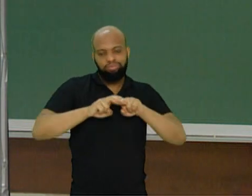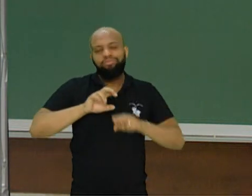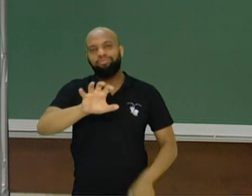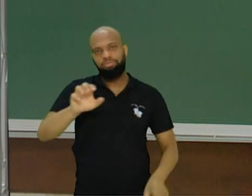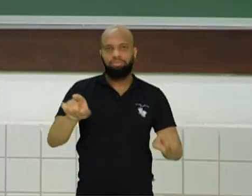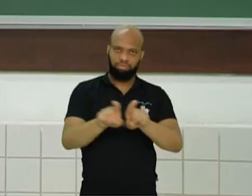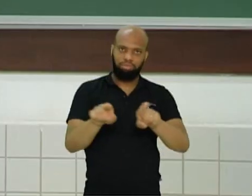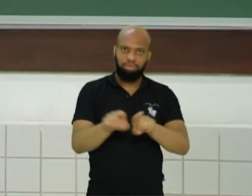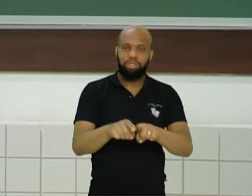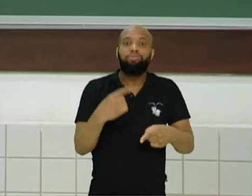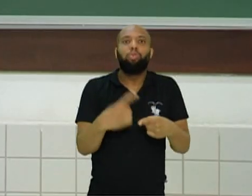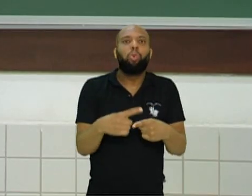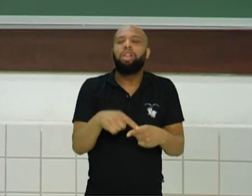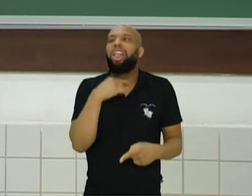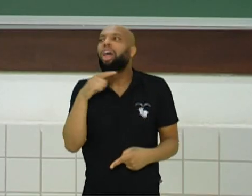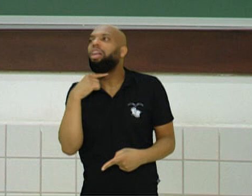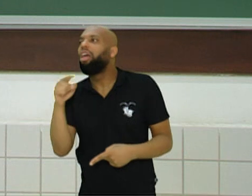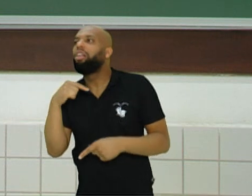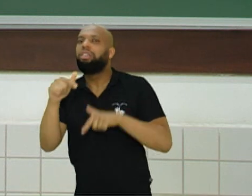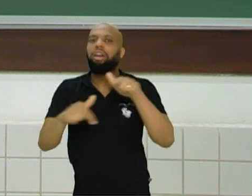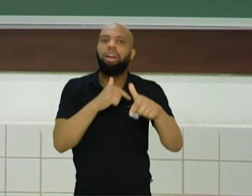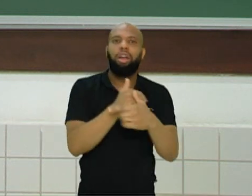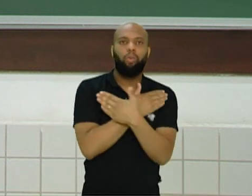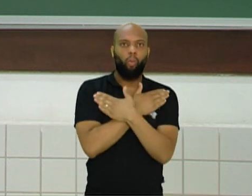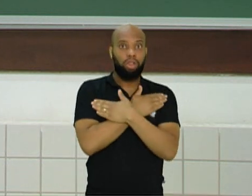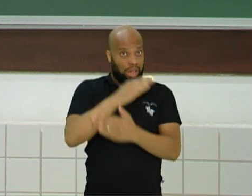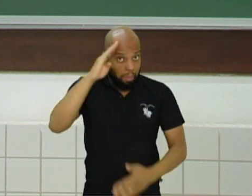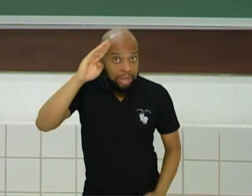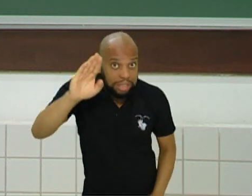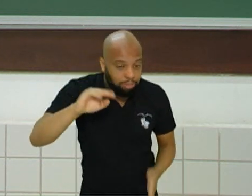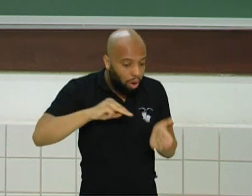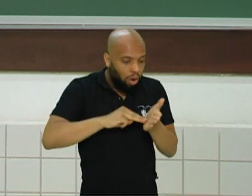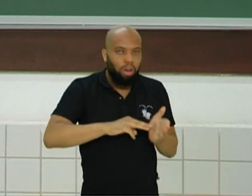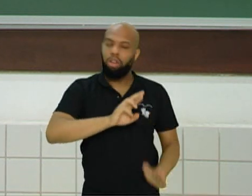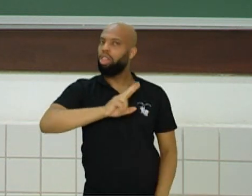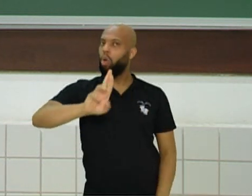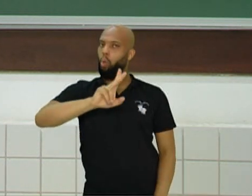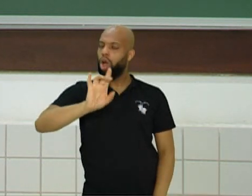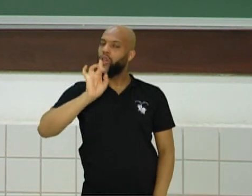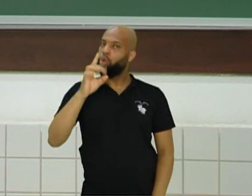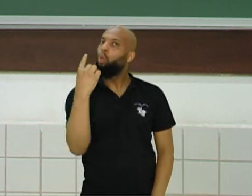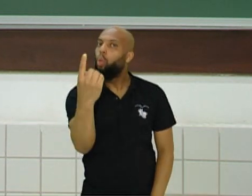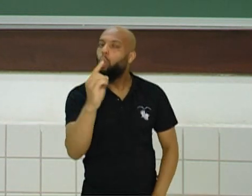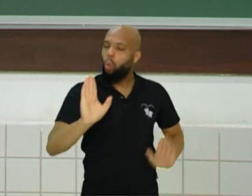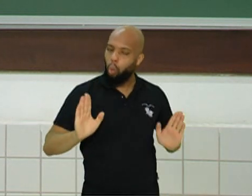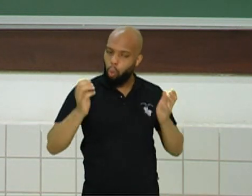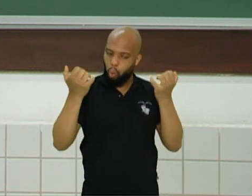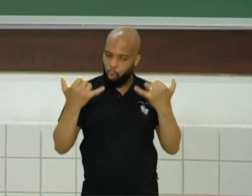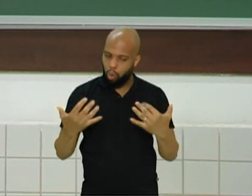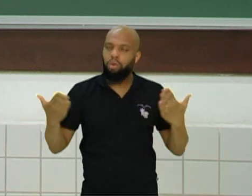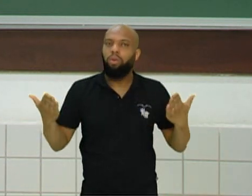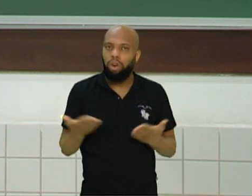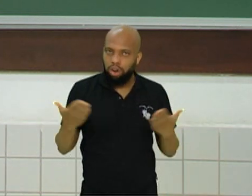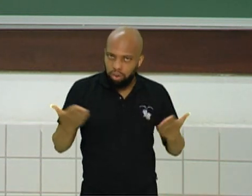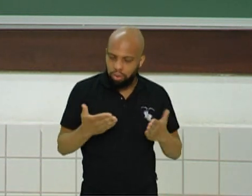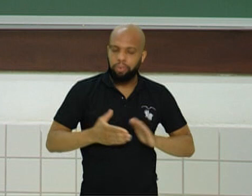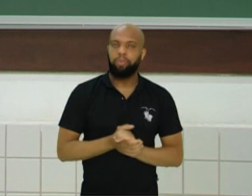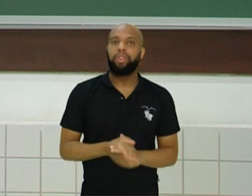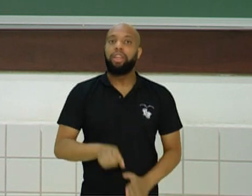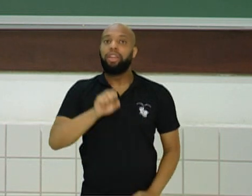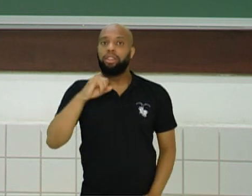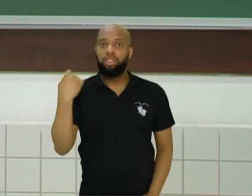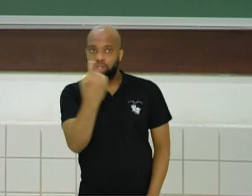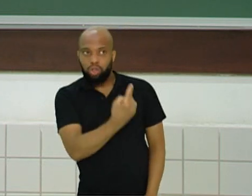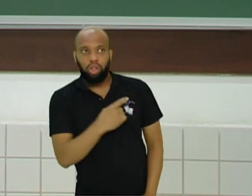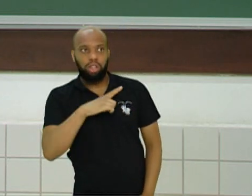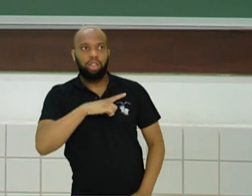de estarem desempregadas. Não é a principal causa, é apenas um dos fatores que contribui para isso. Se nós